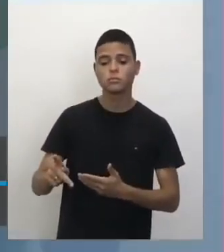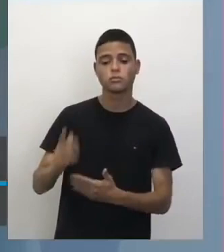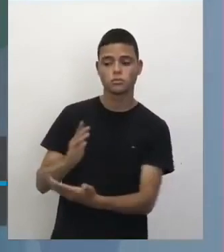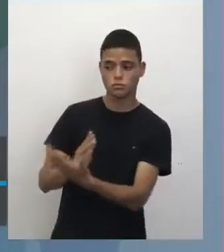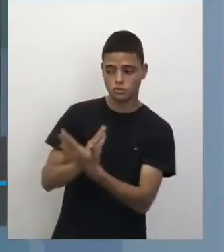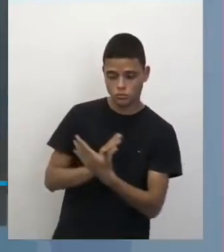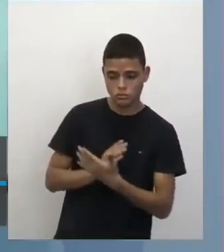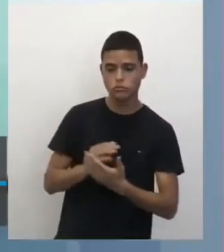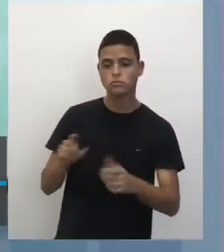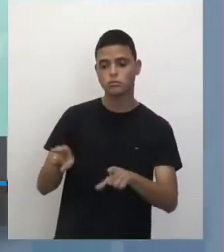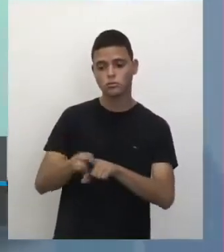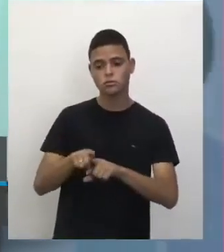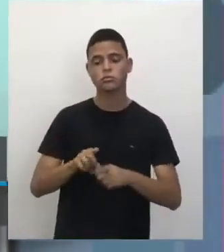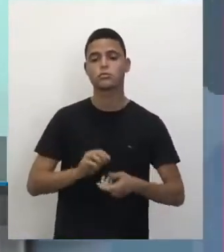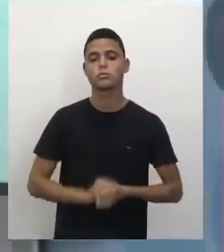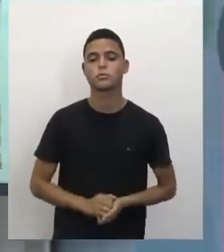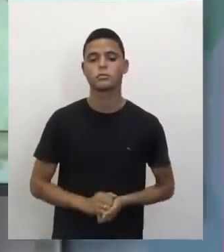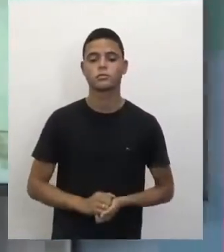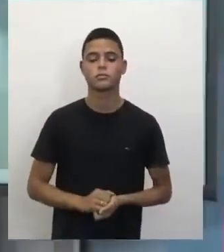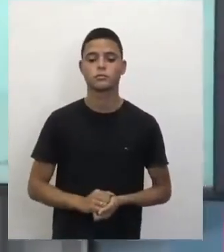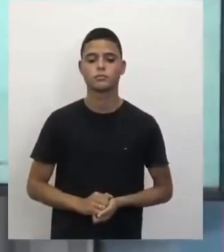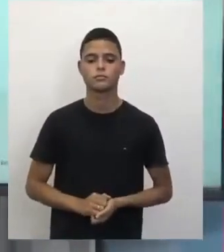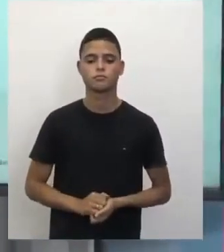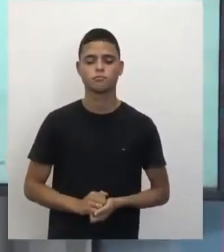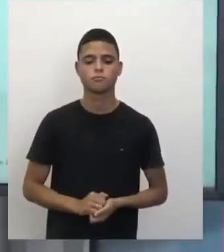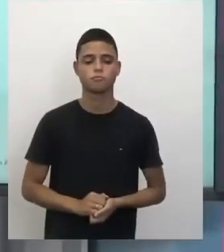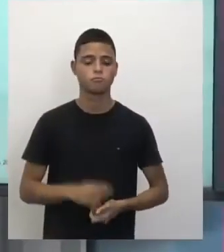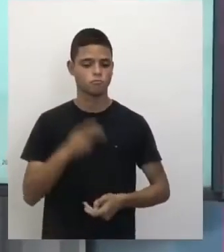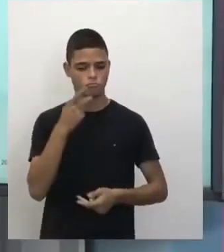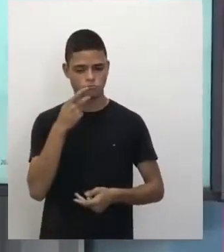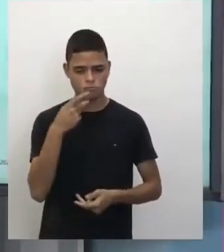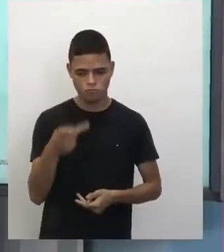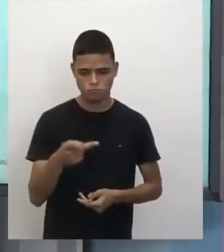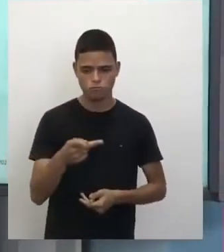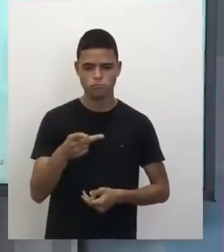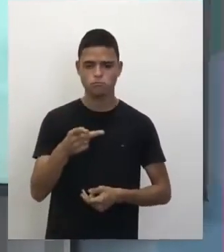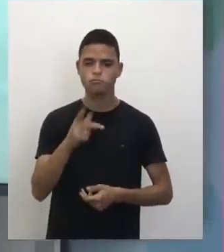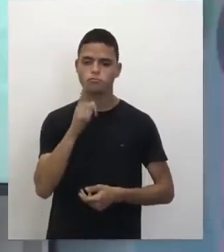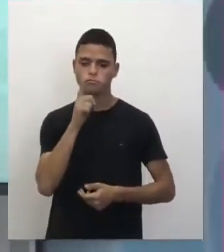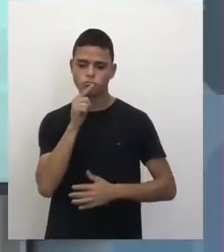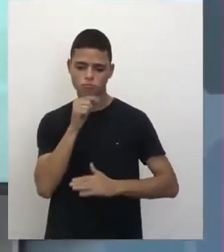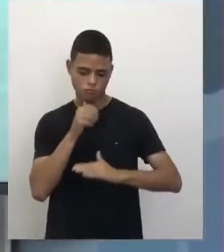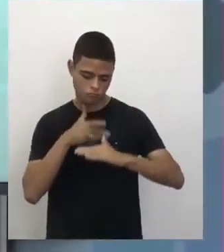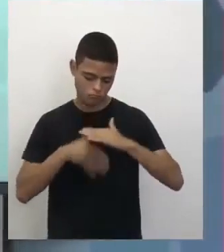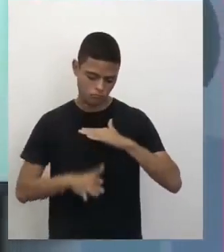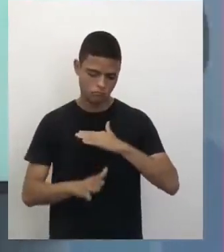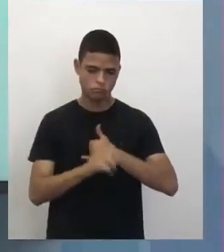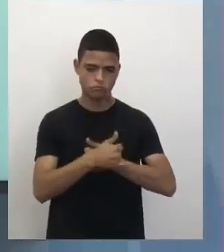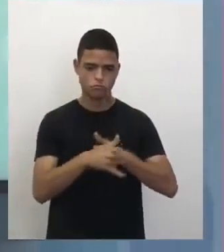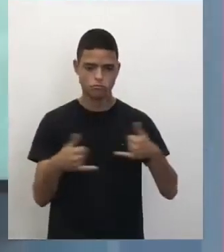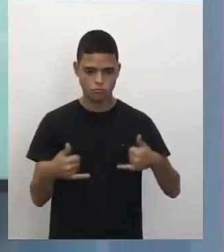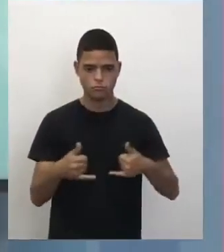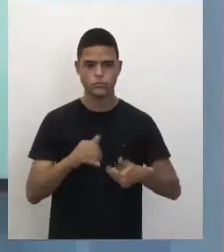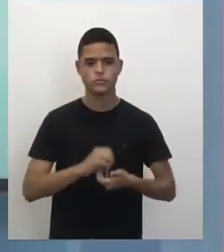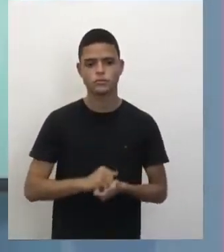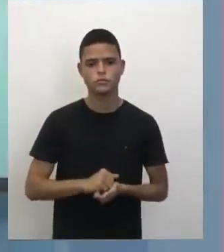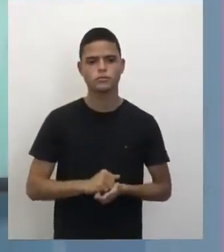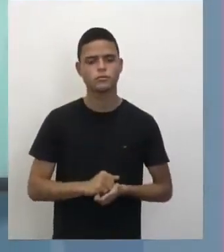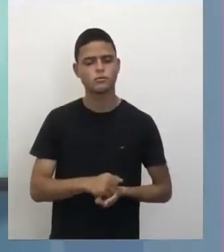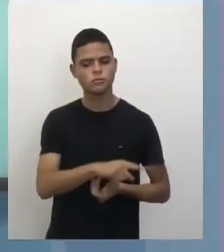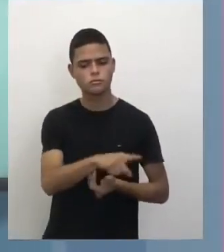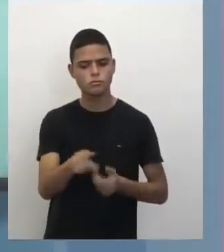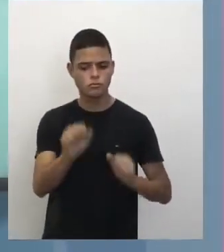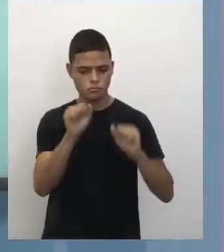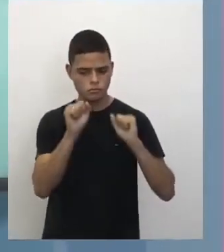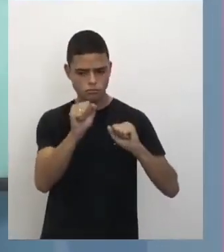colaboração inicial, né? Vamos recordar algumas coisinhas aqui, estudante, falando aí da hidrelétrica, né? Já que a gente pensou aí na hidrelétrica, a gente poderia